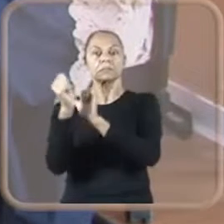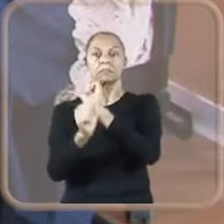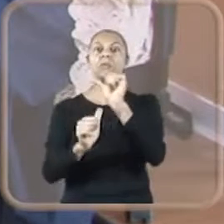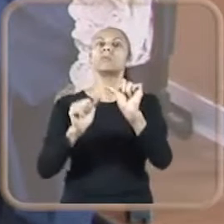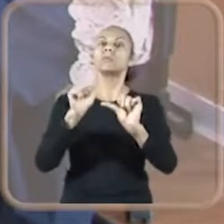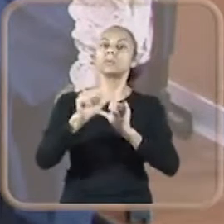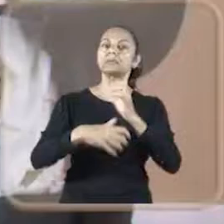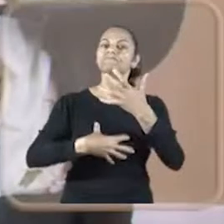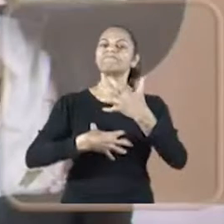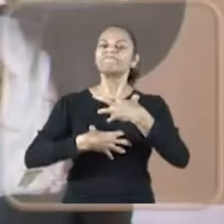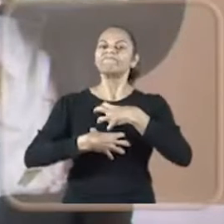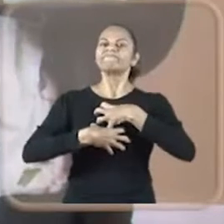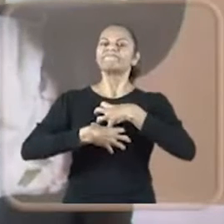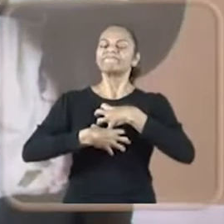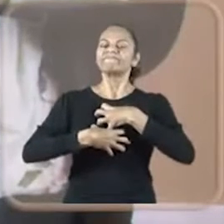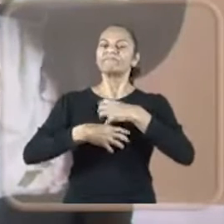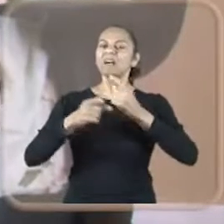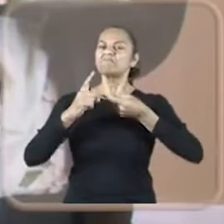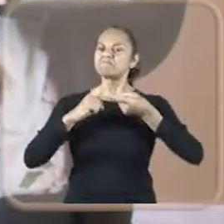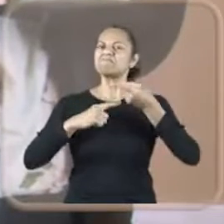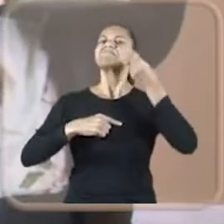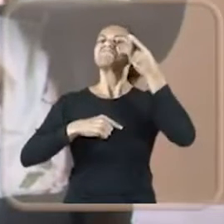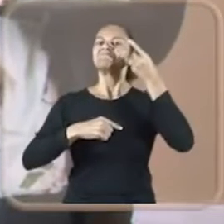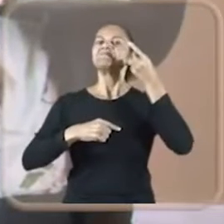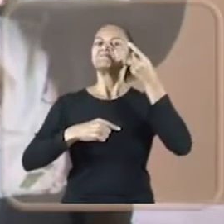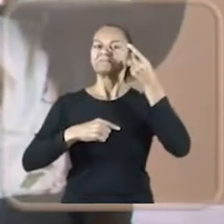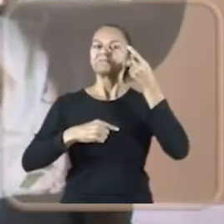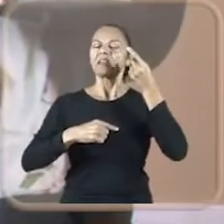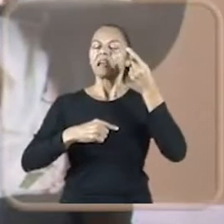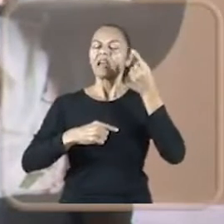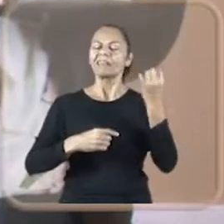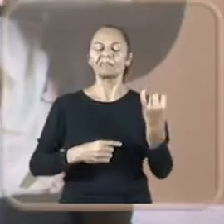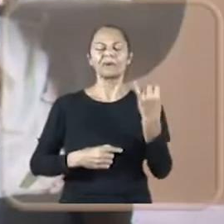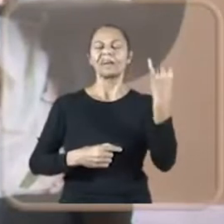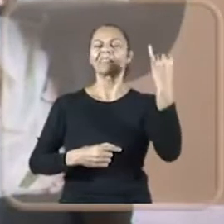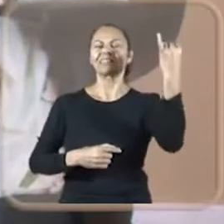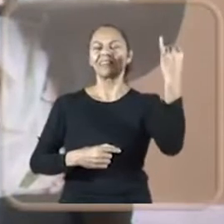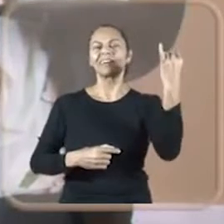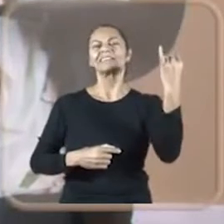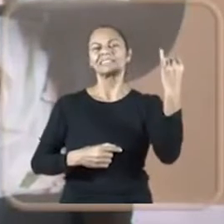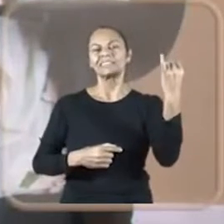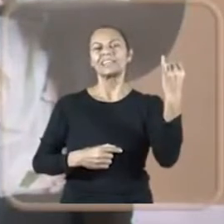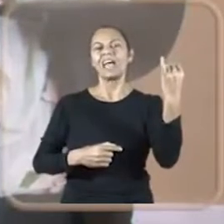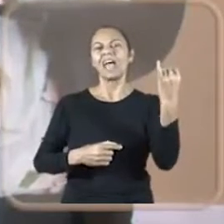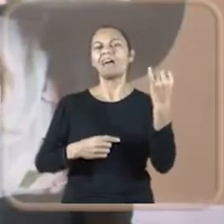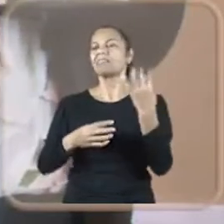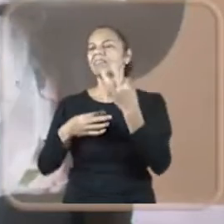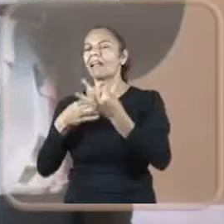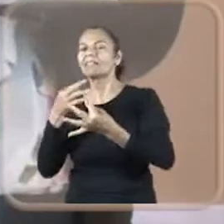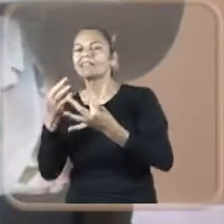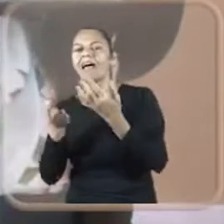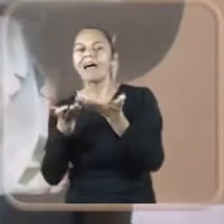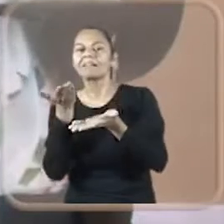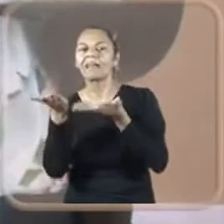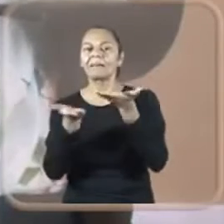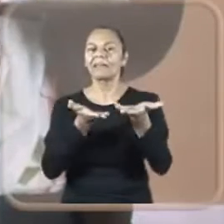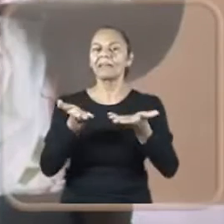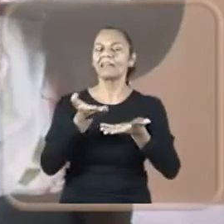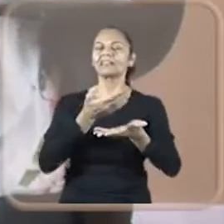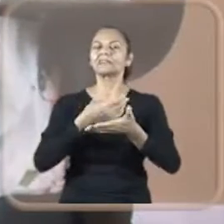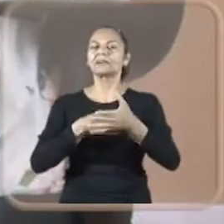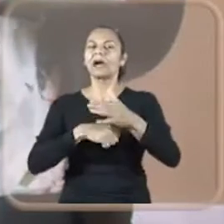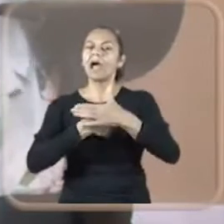isso mesmo, não é? Mexe mesmo, como o Jota falou, com essa parte afetiva. Mexe, porque